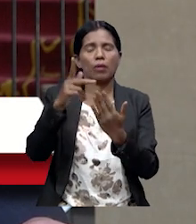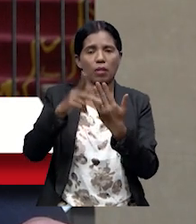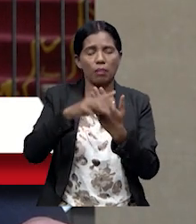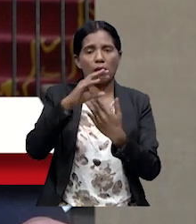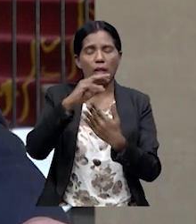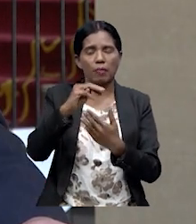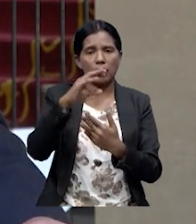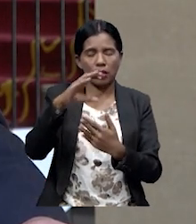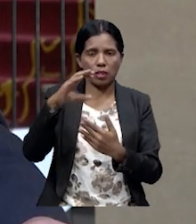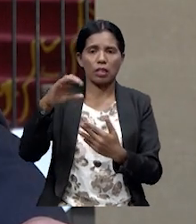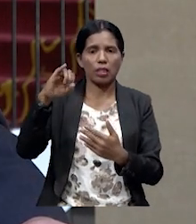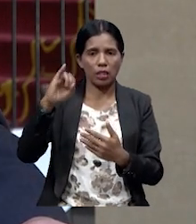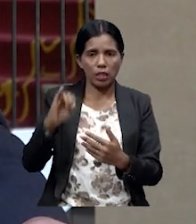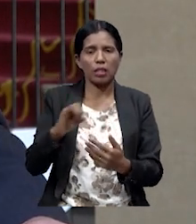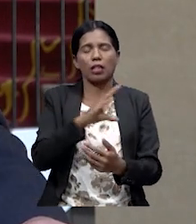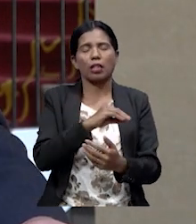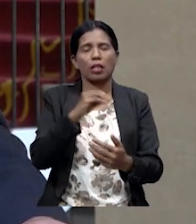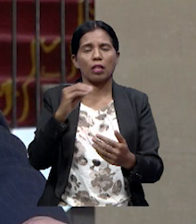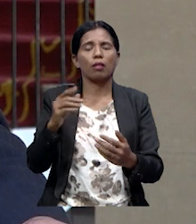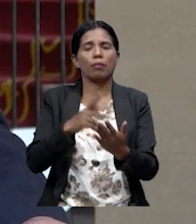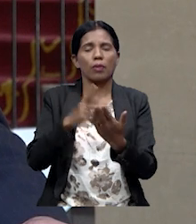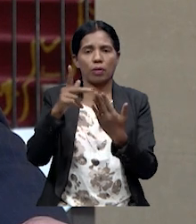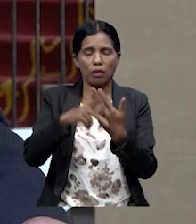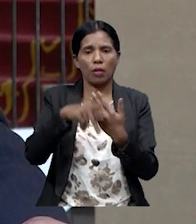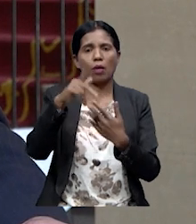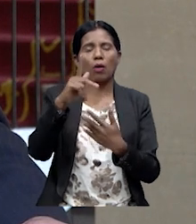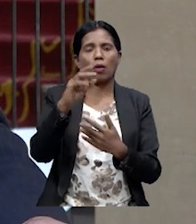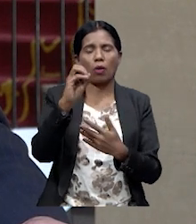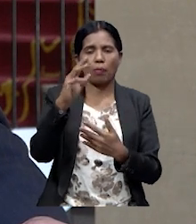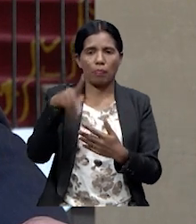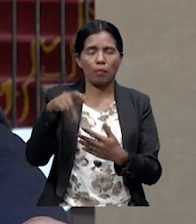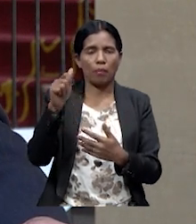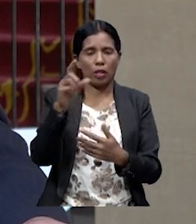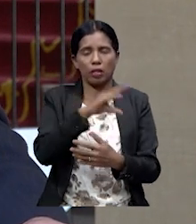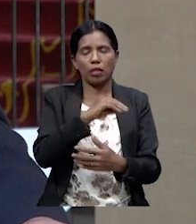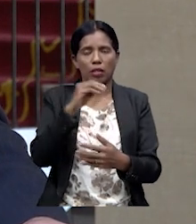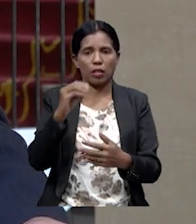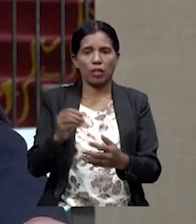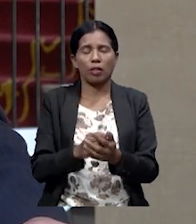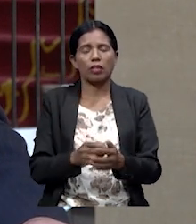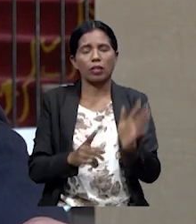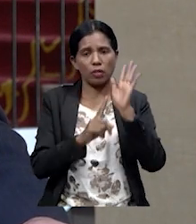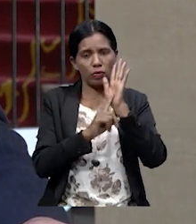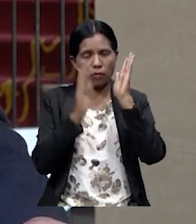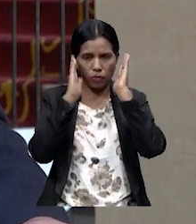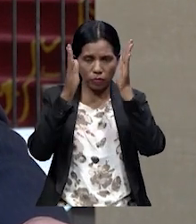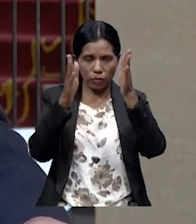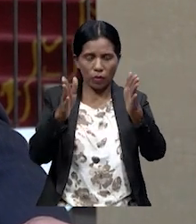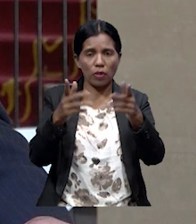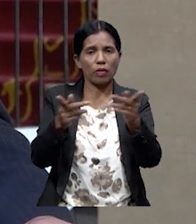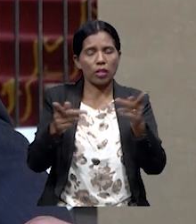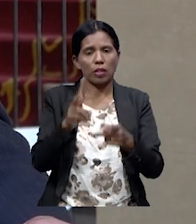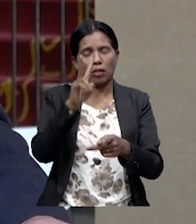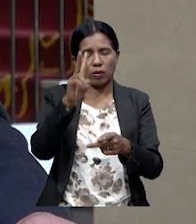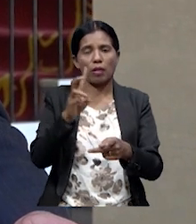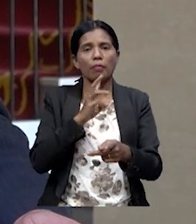Millennium Challenge Cooperation nen compact programa compact ho governo Timor Leste. Program compact ne sei fokaliu ba area rua ida konaba